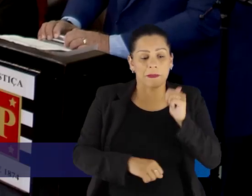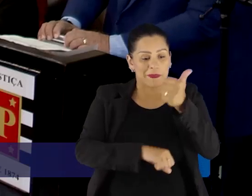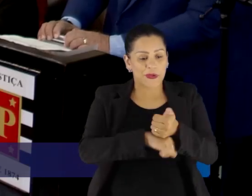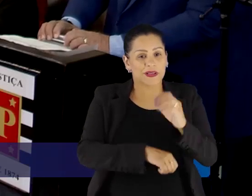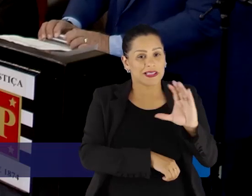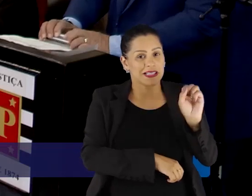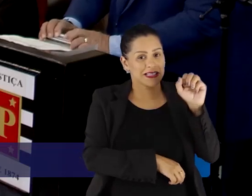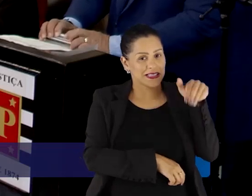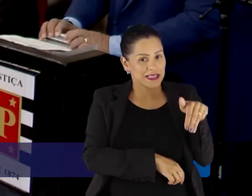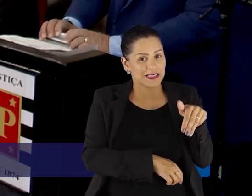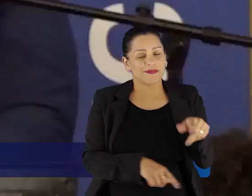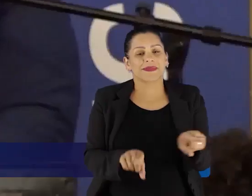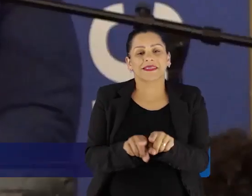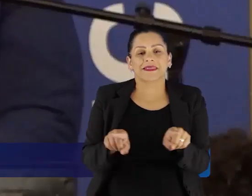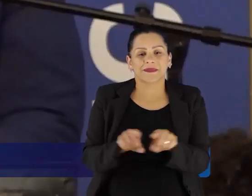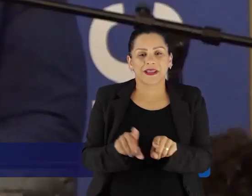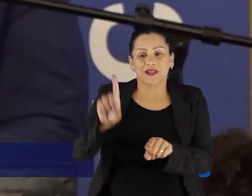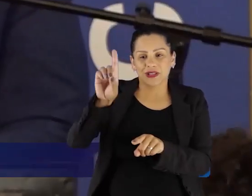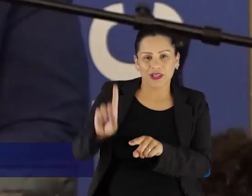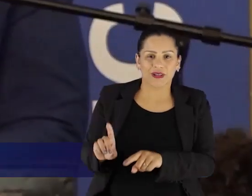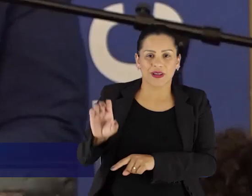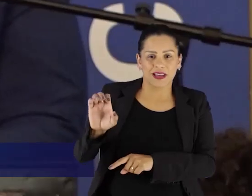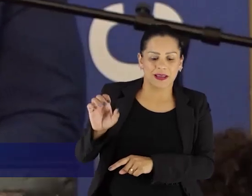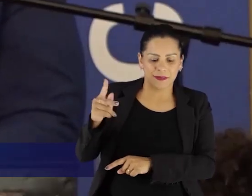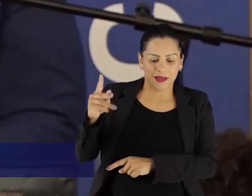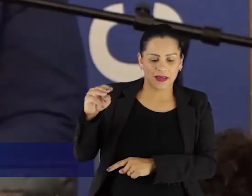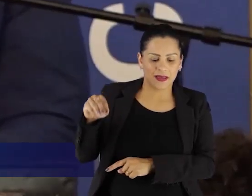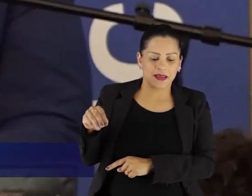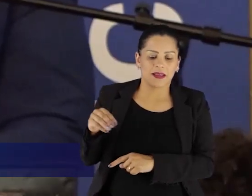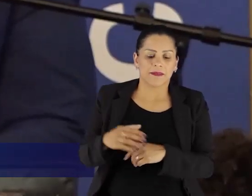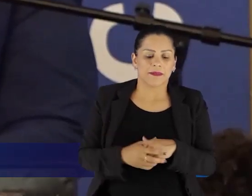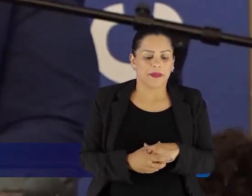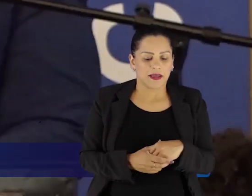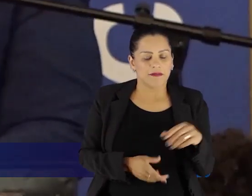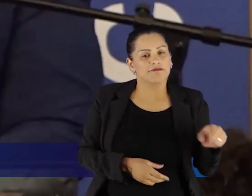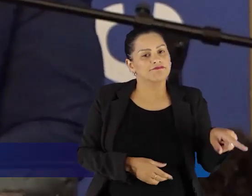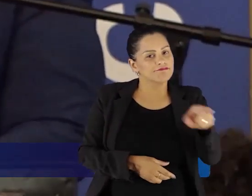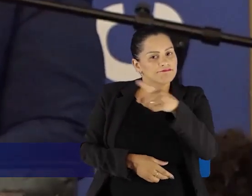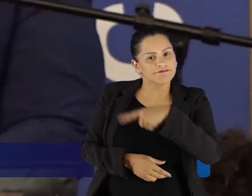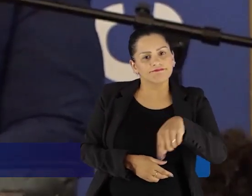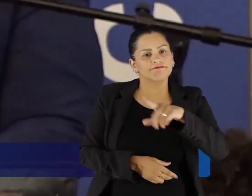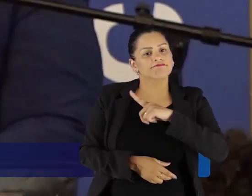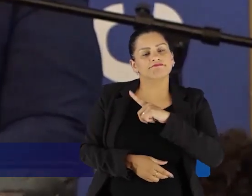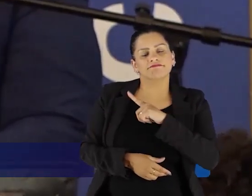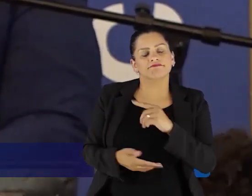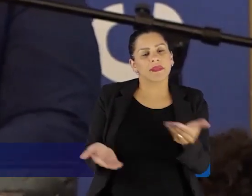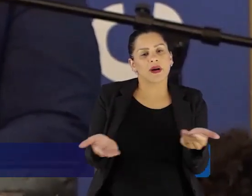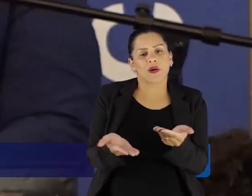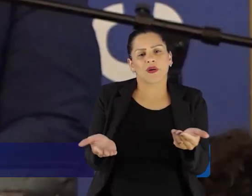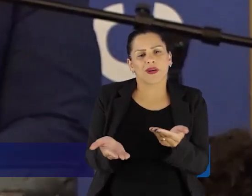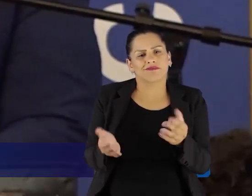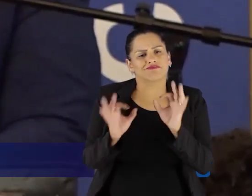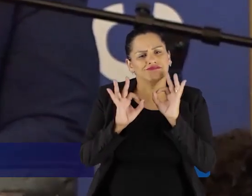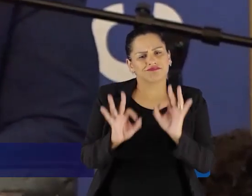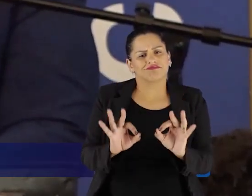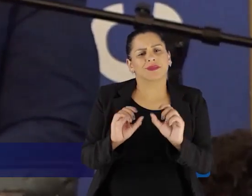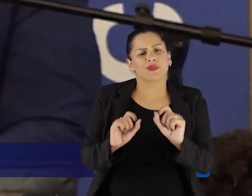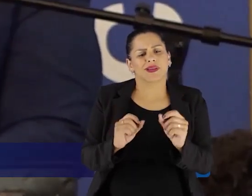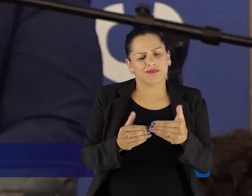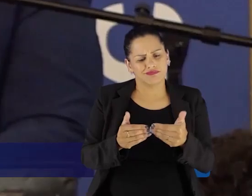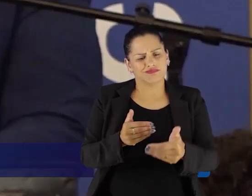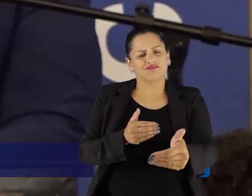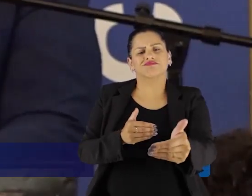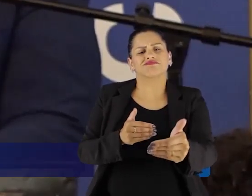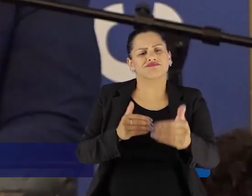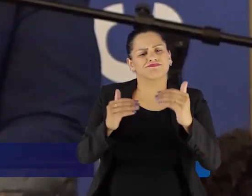Conselho superior da magistratura e da Diretoria da Escola Paulista de magistratura Vocês não tem nenhuma dúvida que vai ser uma